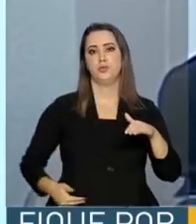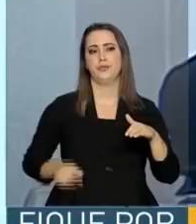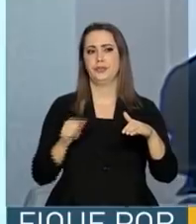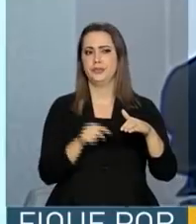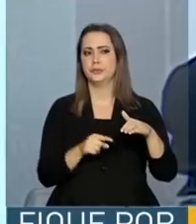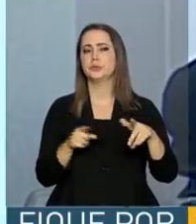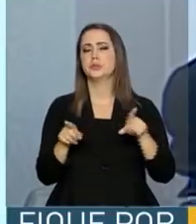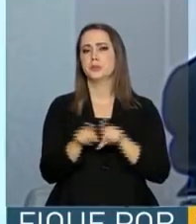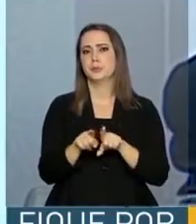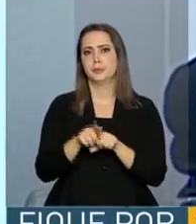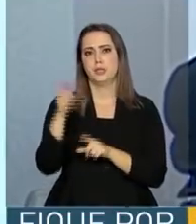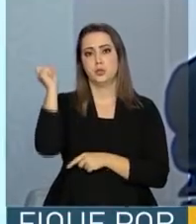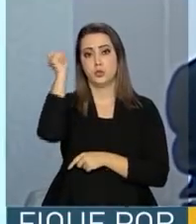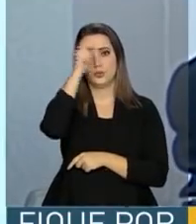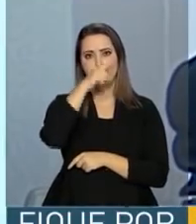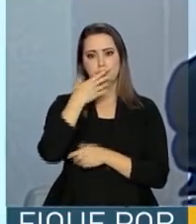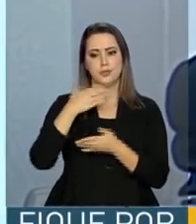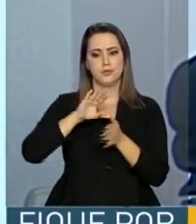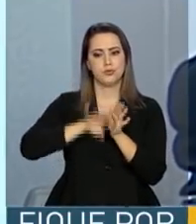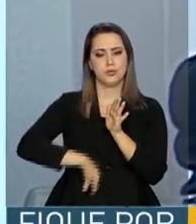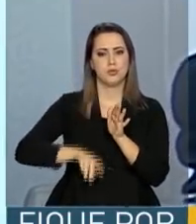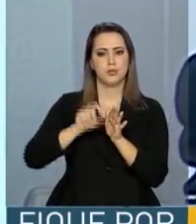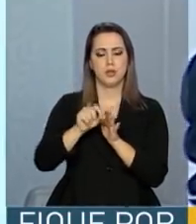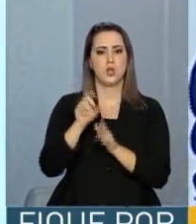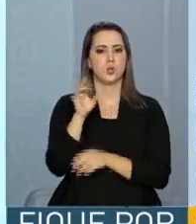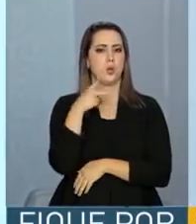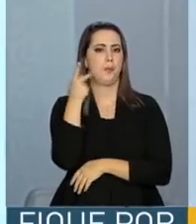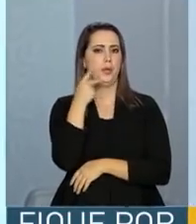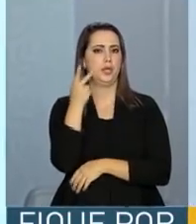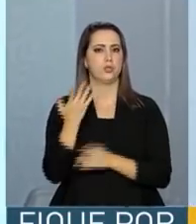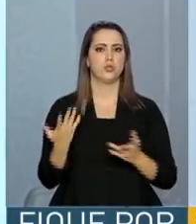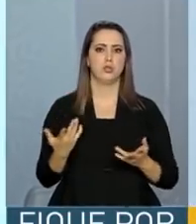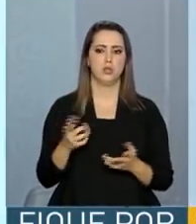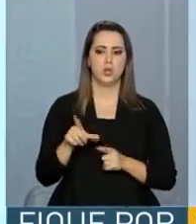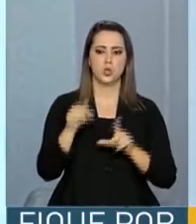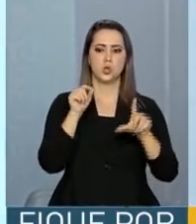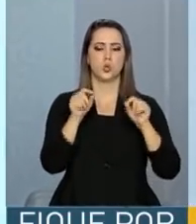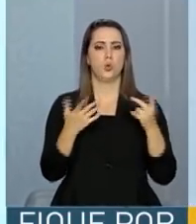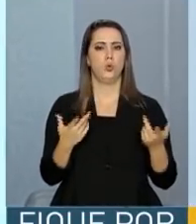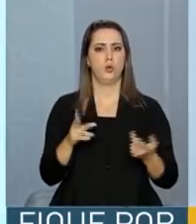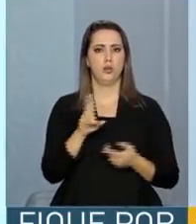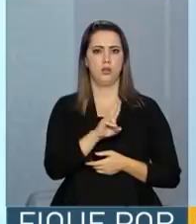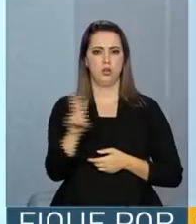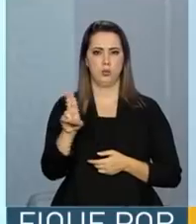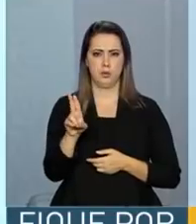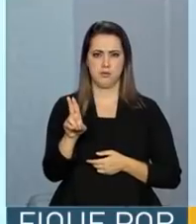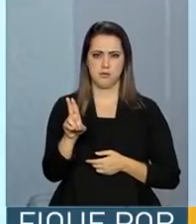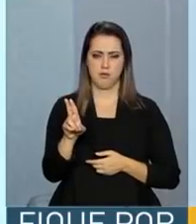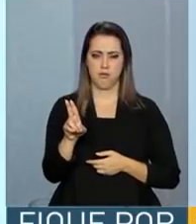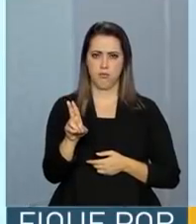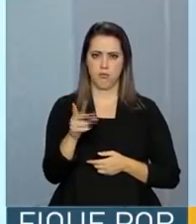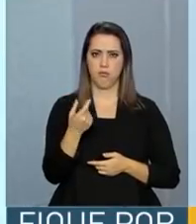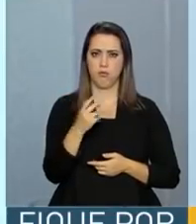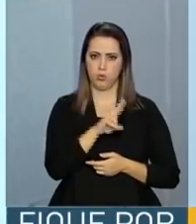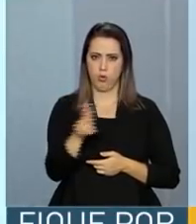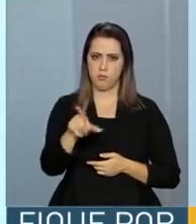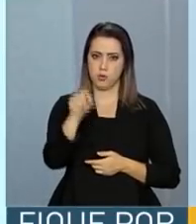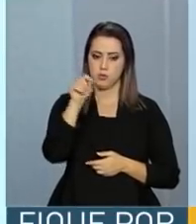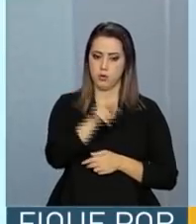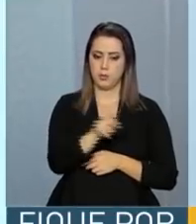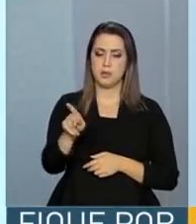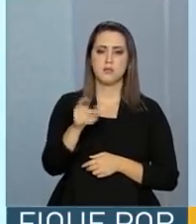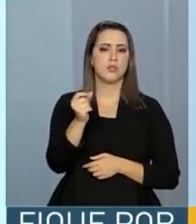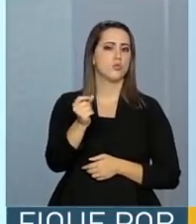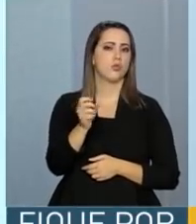fácil também você eliminar o critério simplesmente político para nomeação nas estatais nós fizemos aprovar um projeto de lei